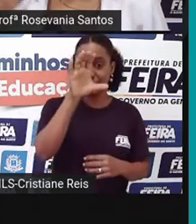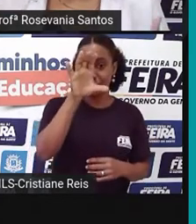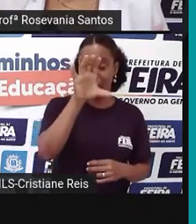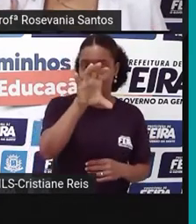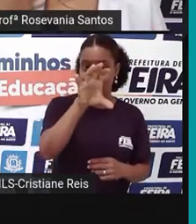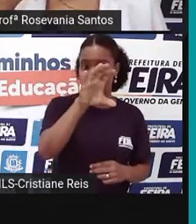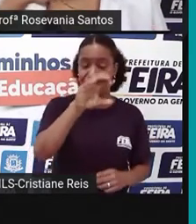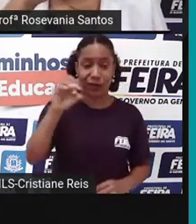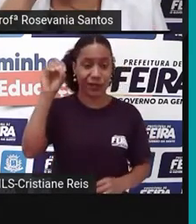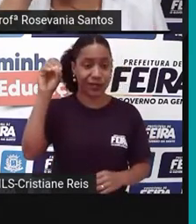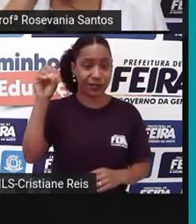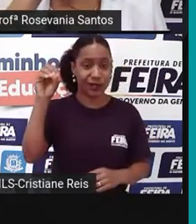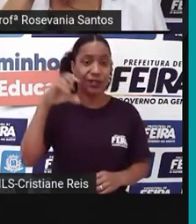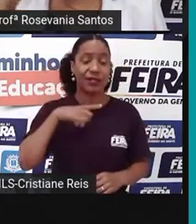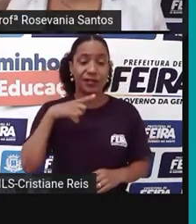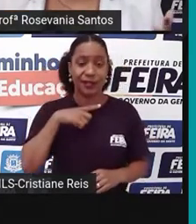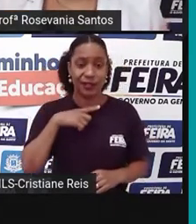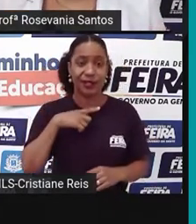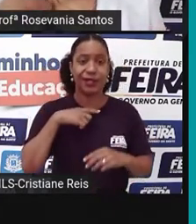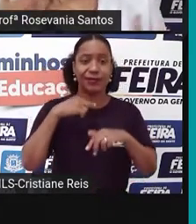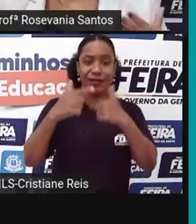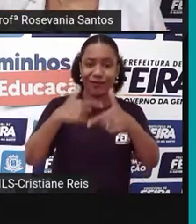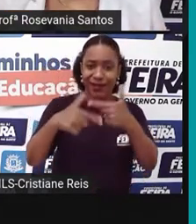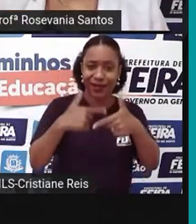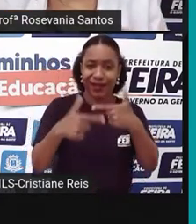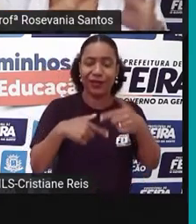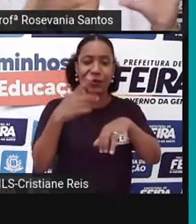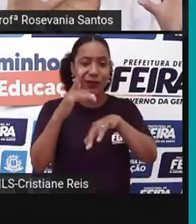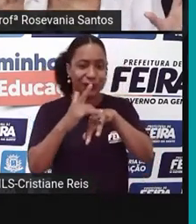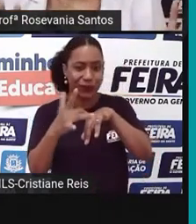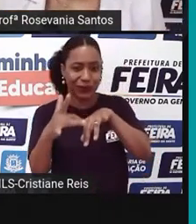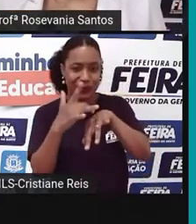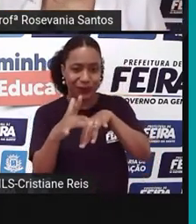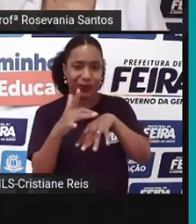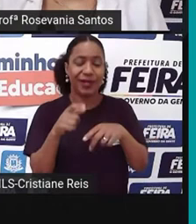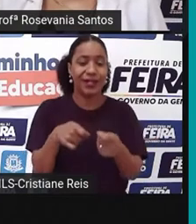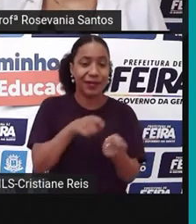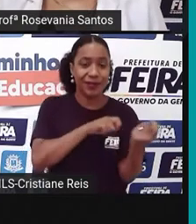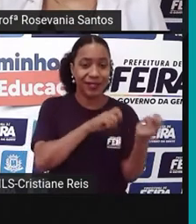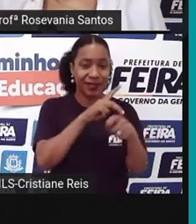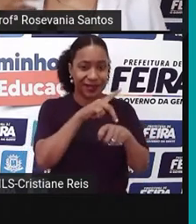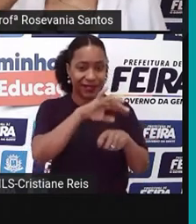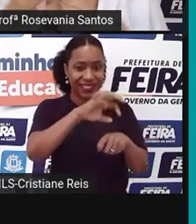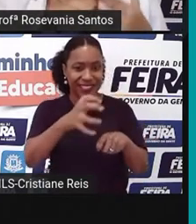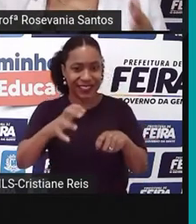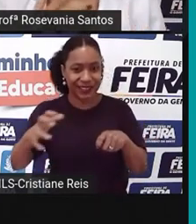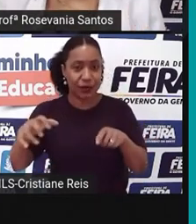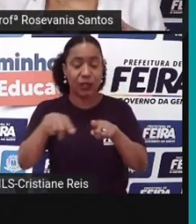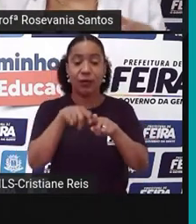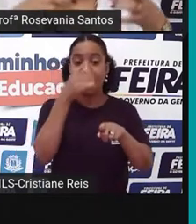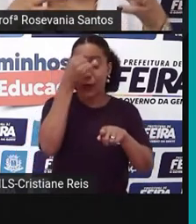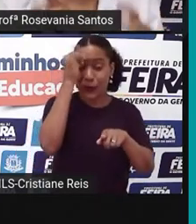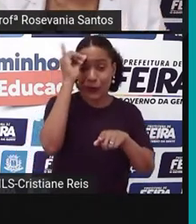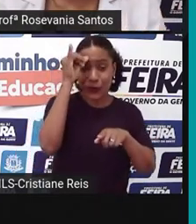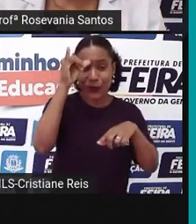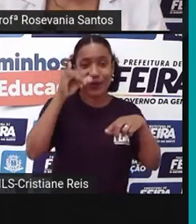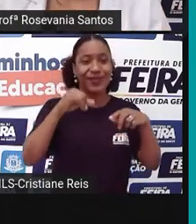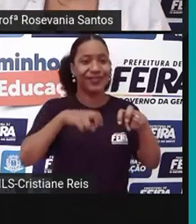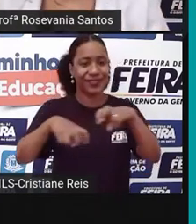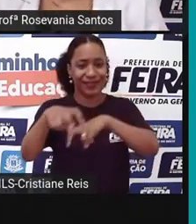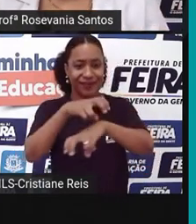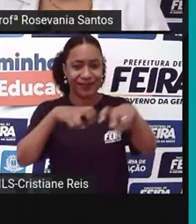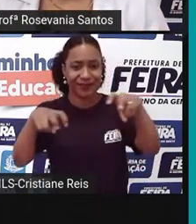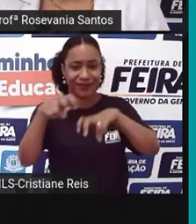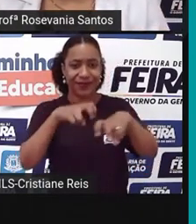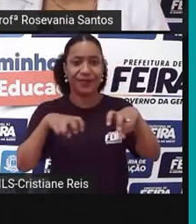do gado e também uma parte da mineração, da agricultura, já tomava conta ali daquele lugar, e foi uma forma